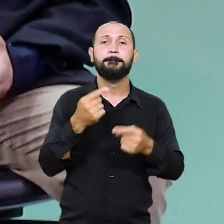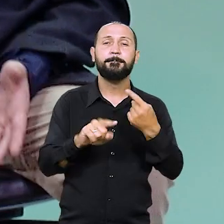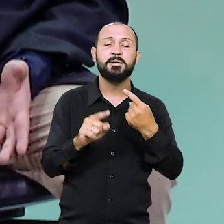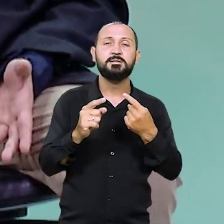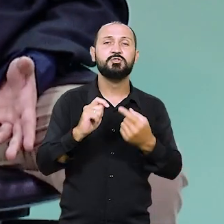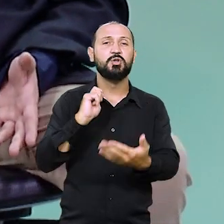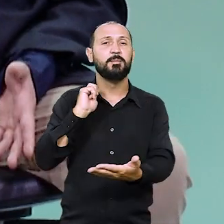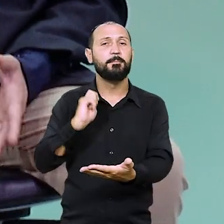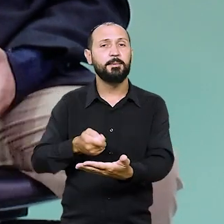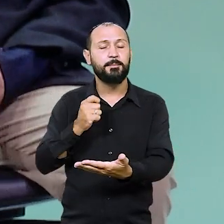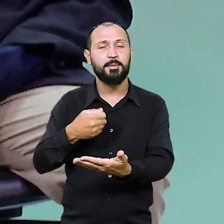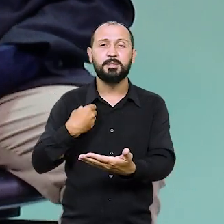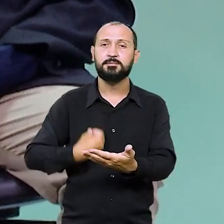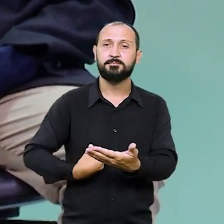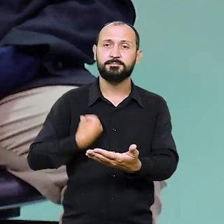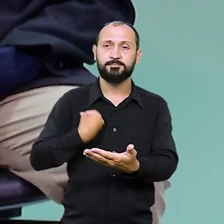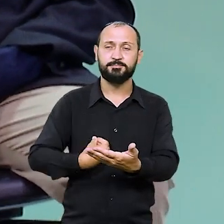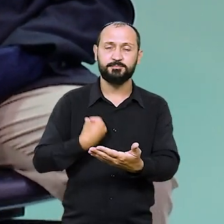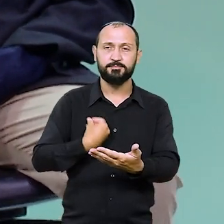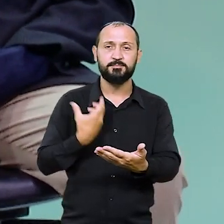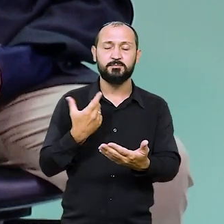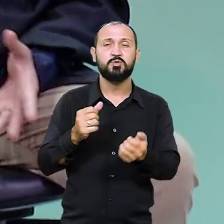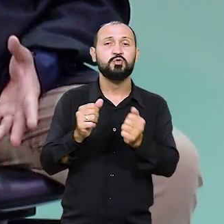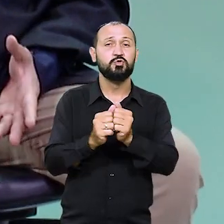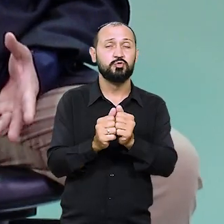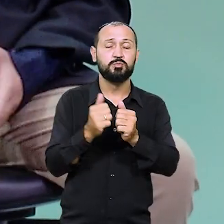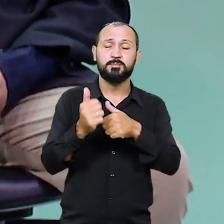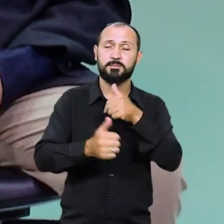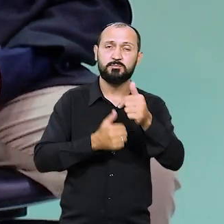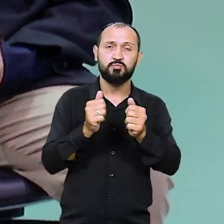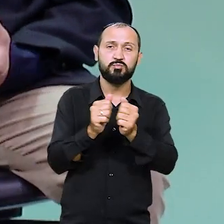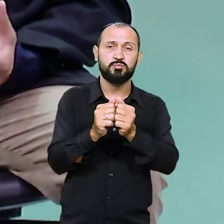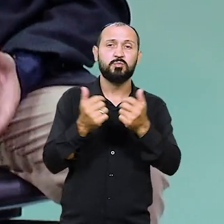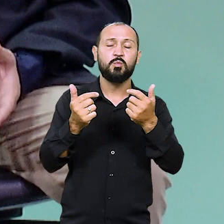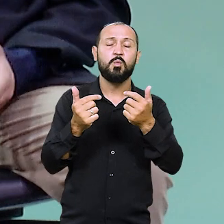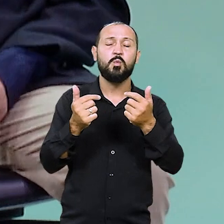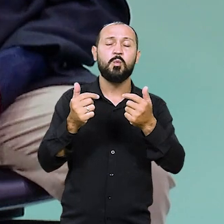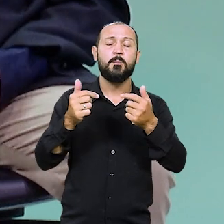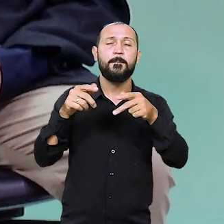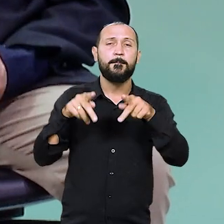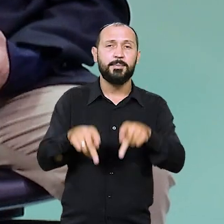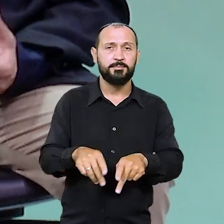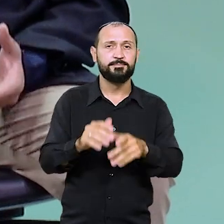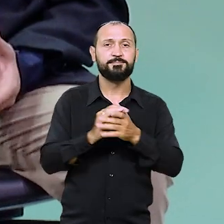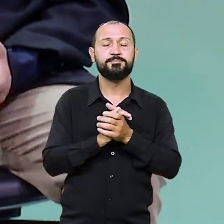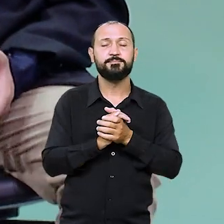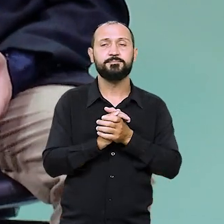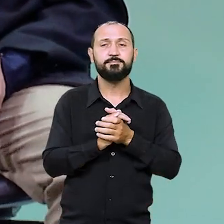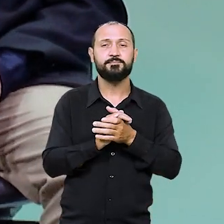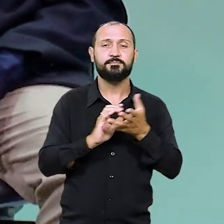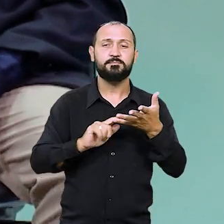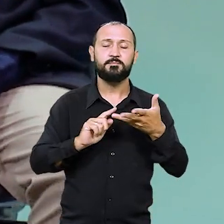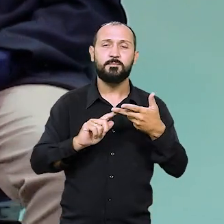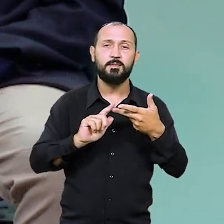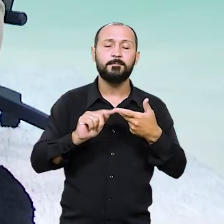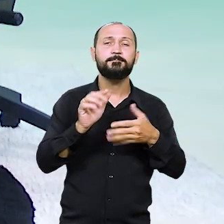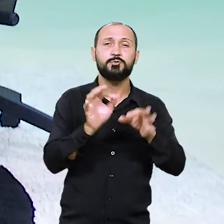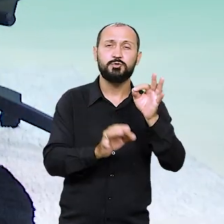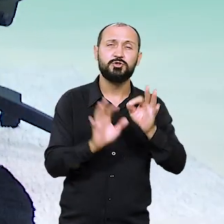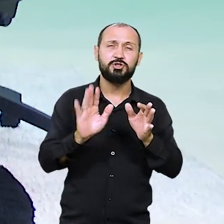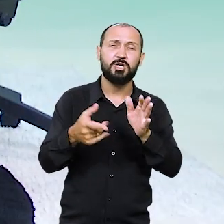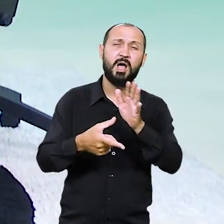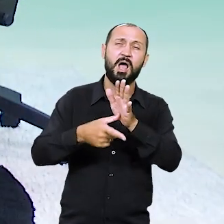da proibição de participação em concursos públicos e da proibição de licitação, de fazer licitações com o poder público.